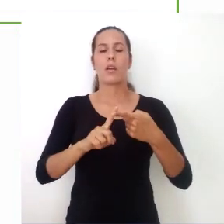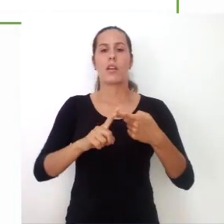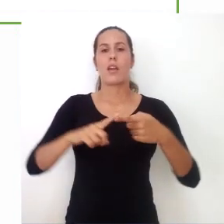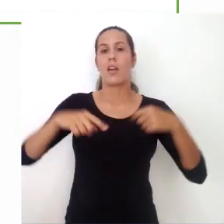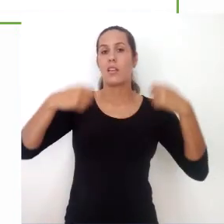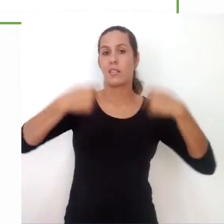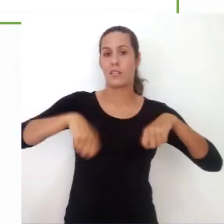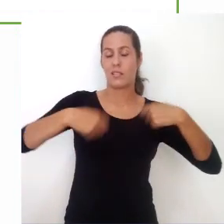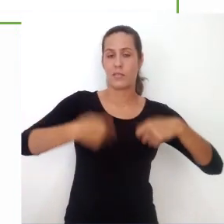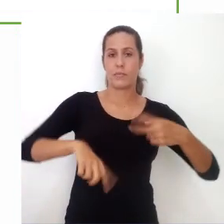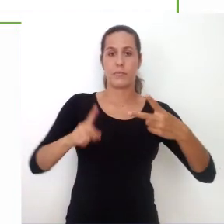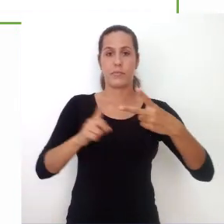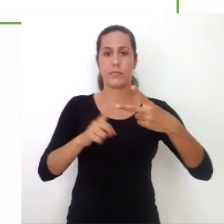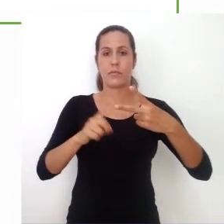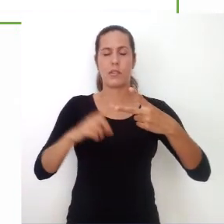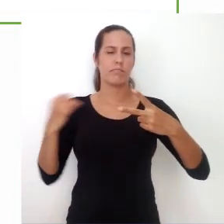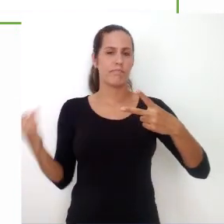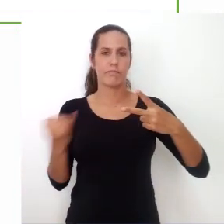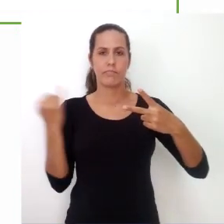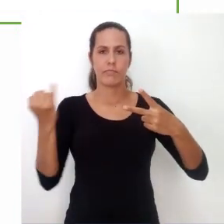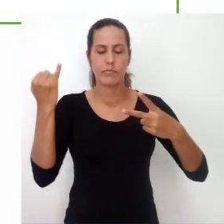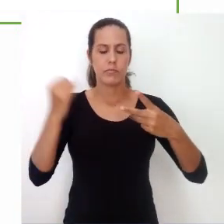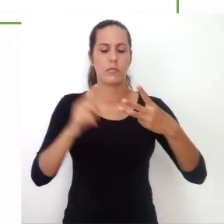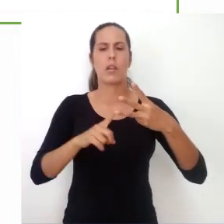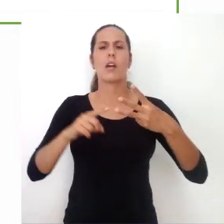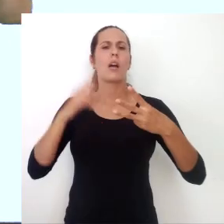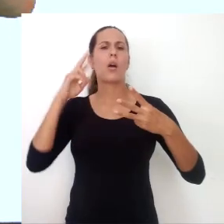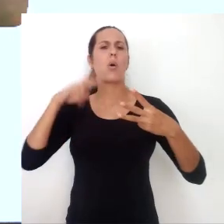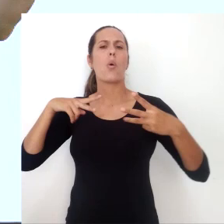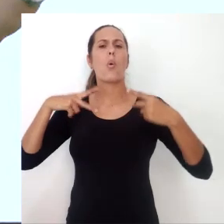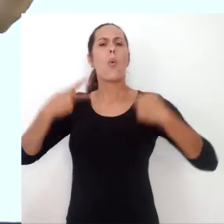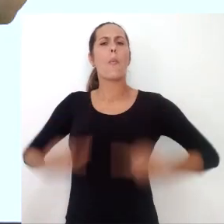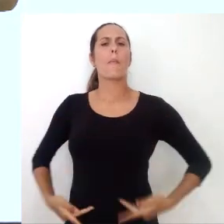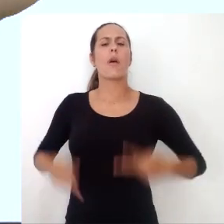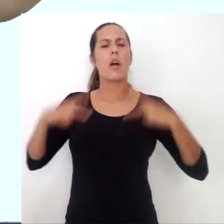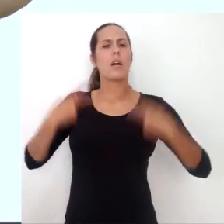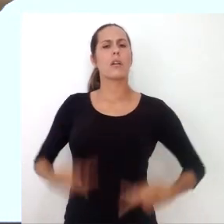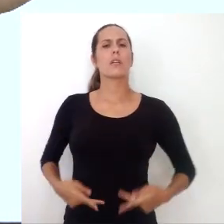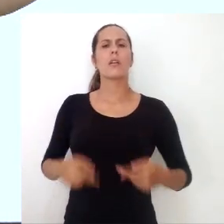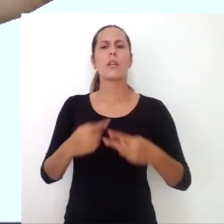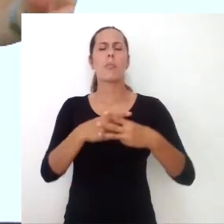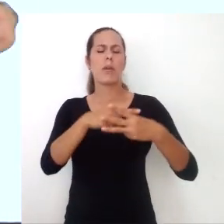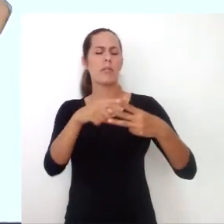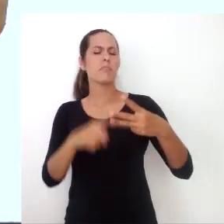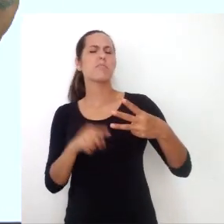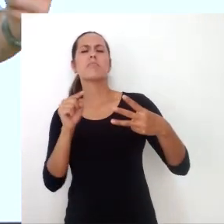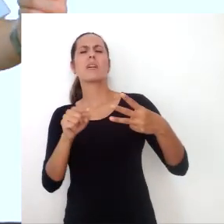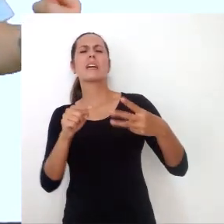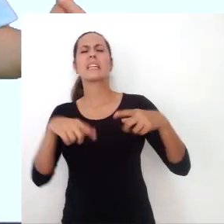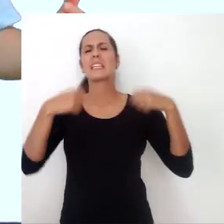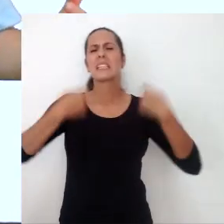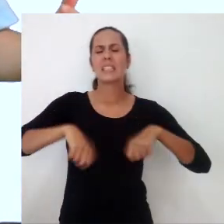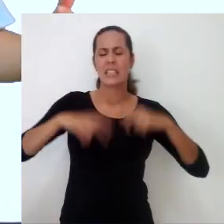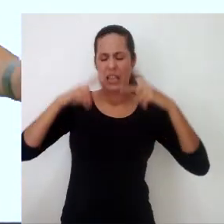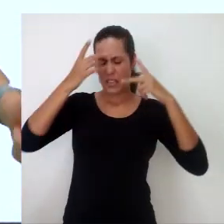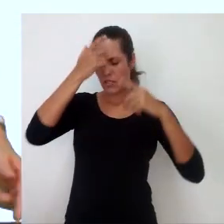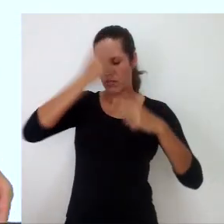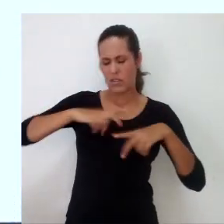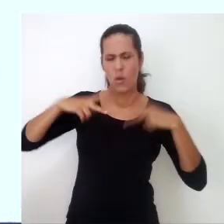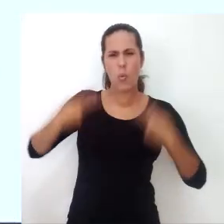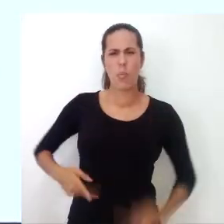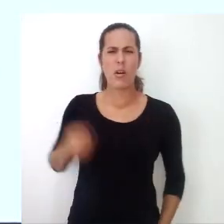necessidades humanas fundamentais. Mas quais serão as necessidades humanas